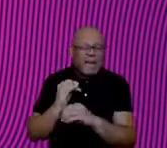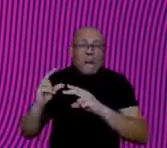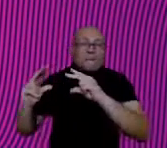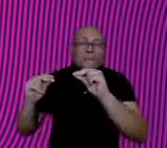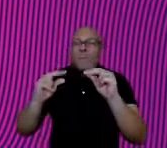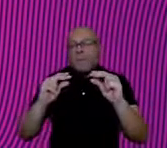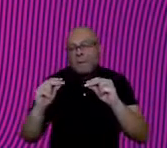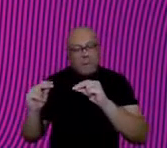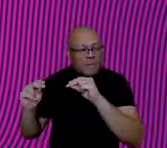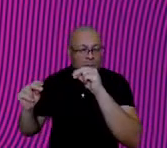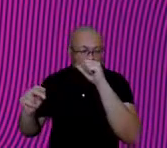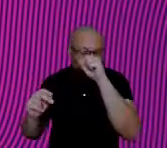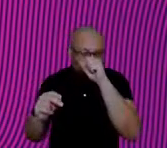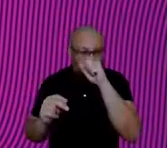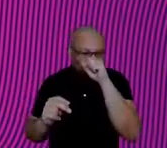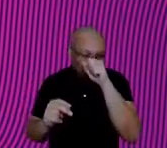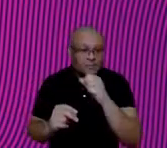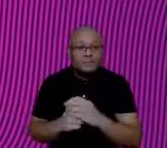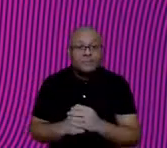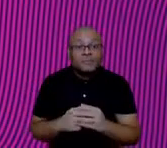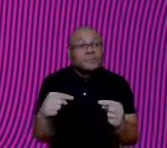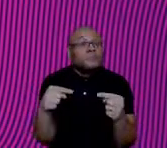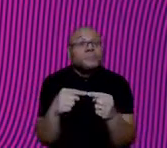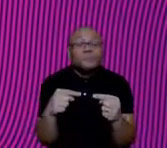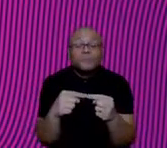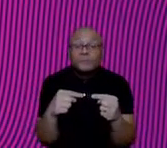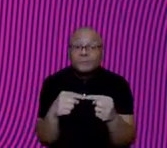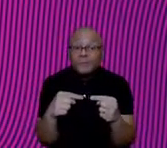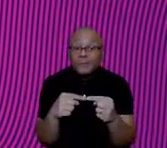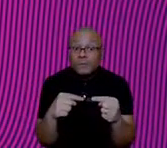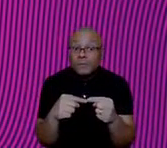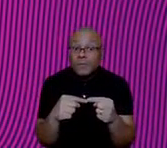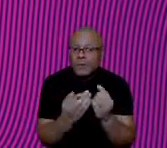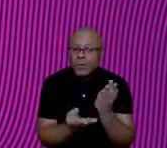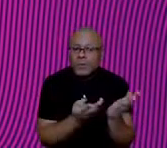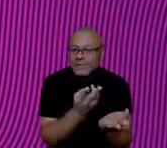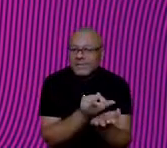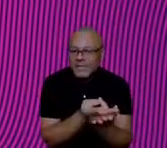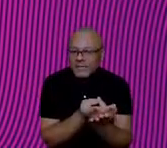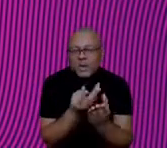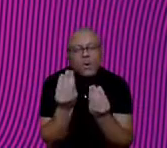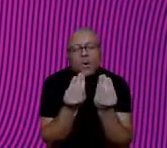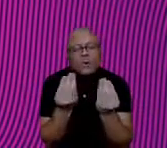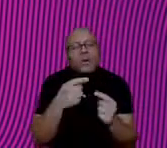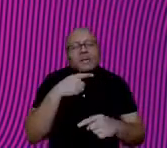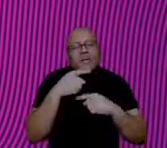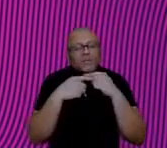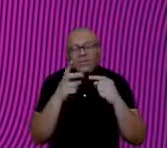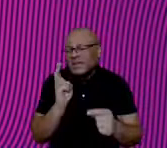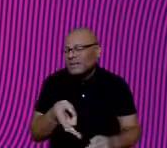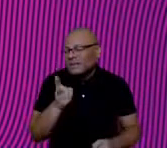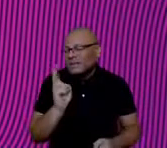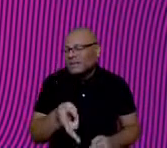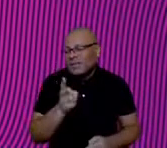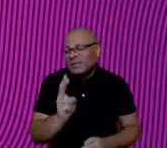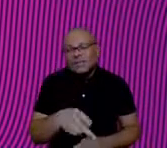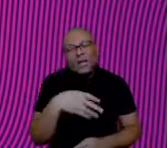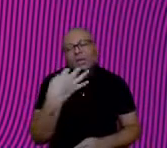Então, a relação na trincheira com o paciente respondendo essas dúvidas frequentes. Como é que você aborda isso,